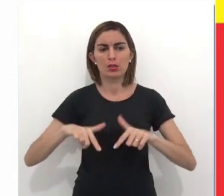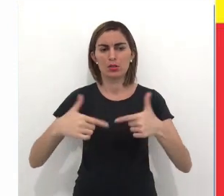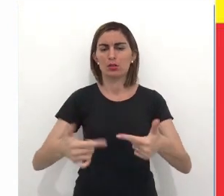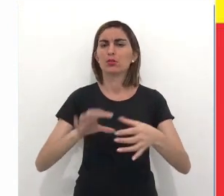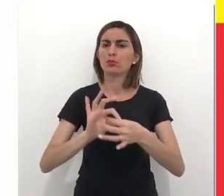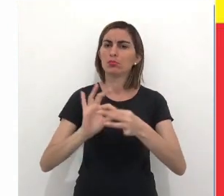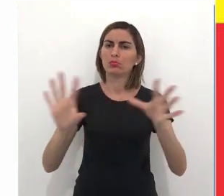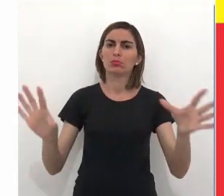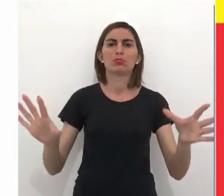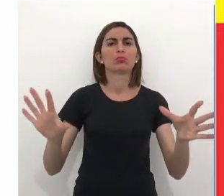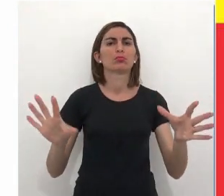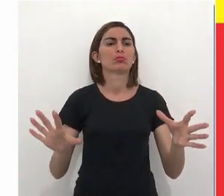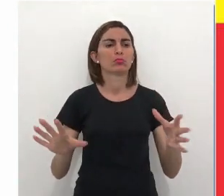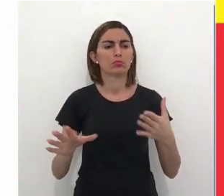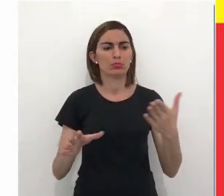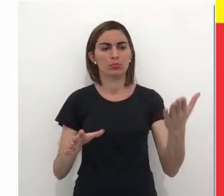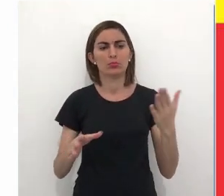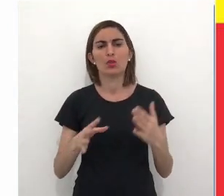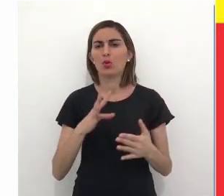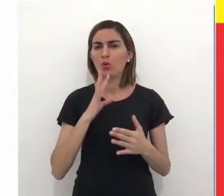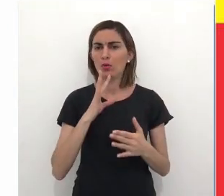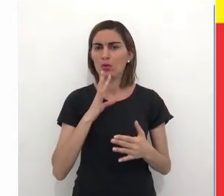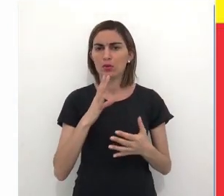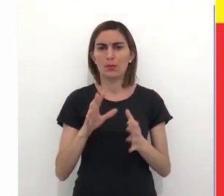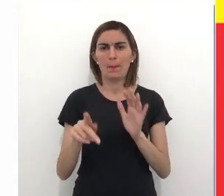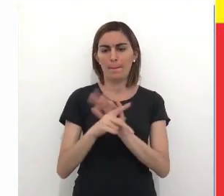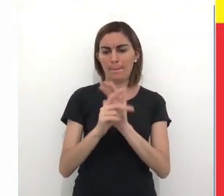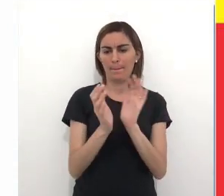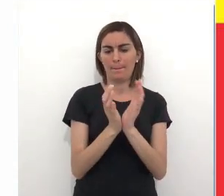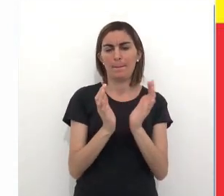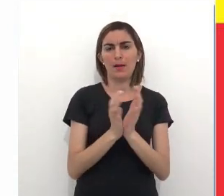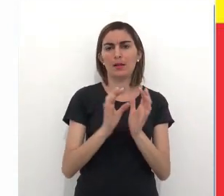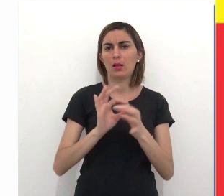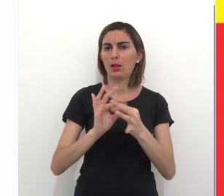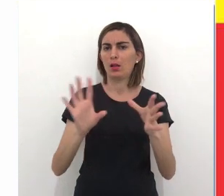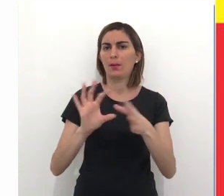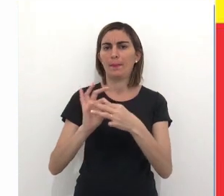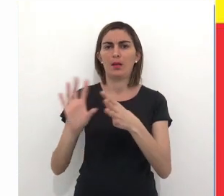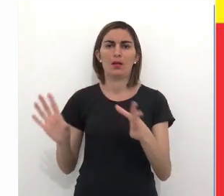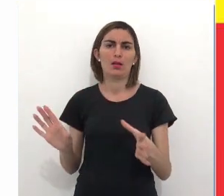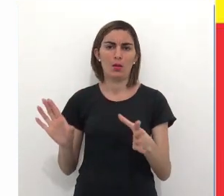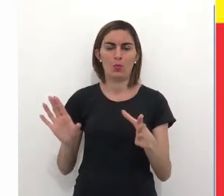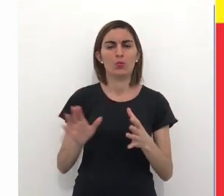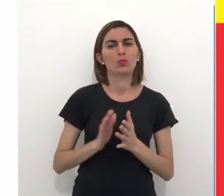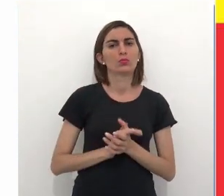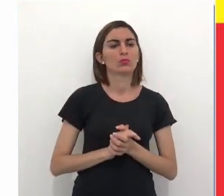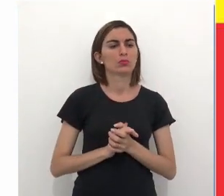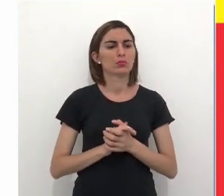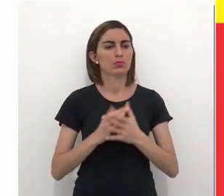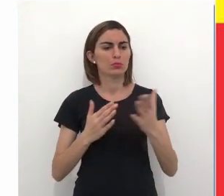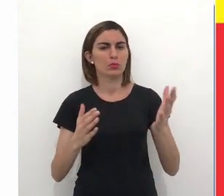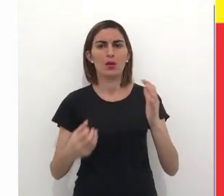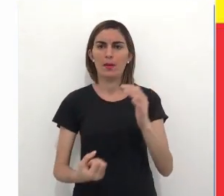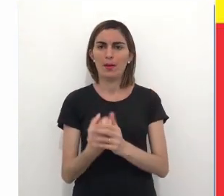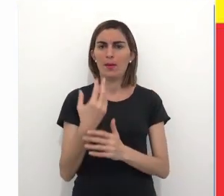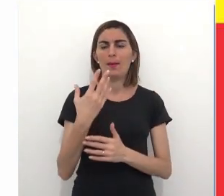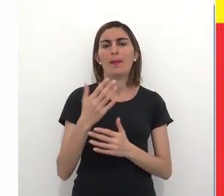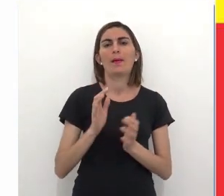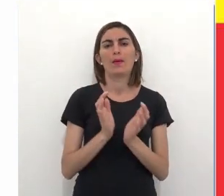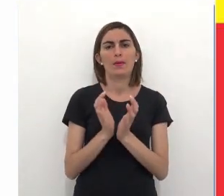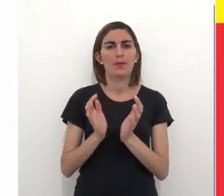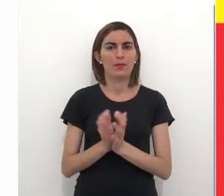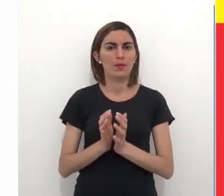da independência, pertencia ao Partido Liberal, exaltados, moderados,